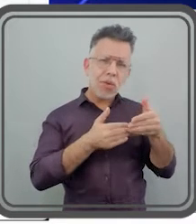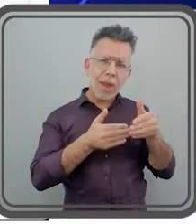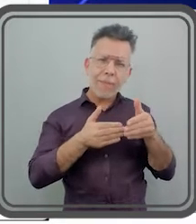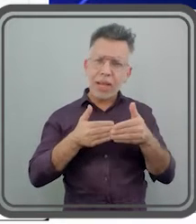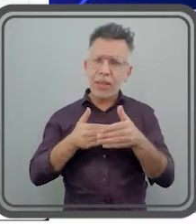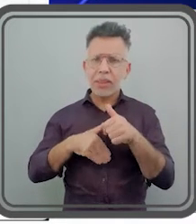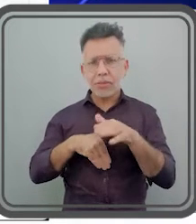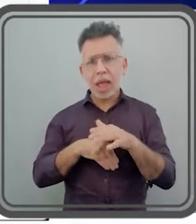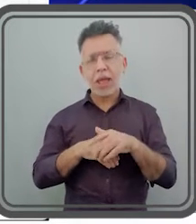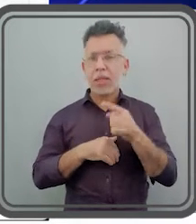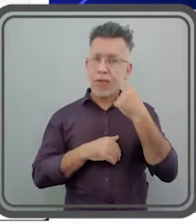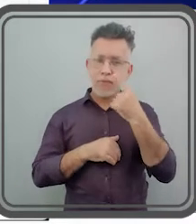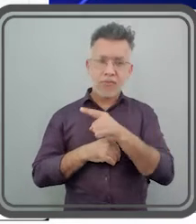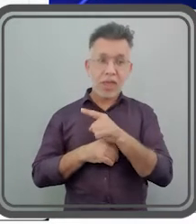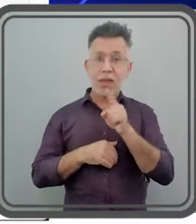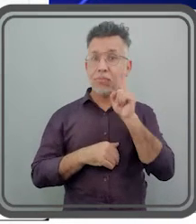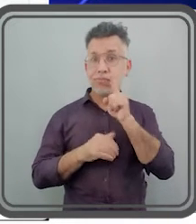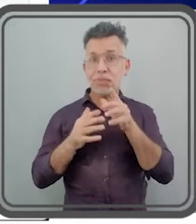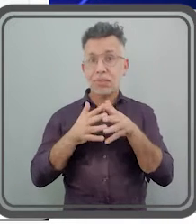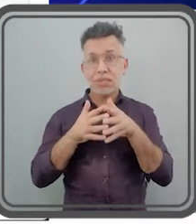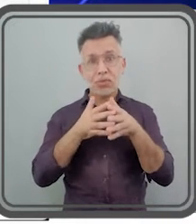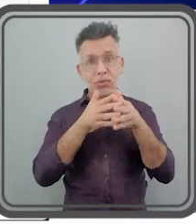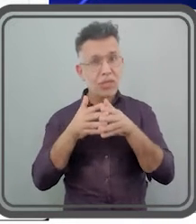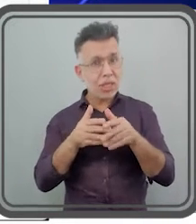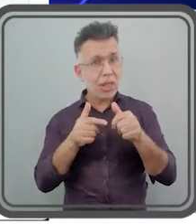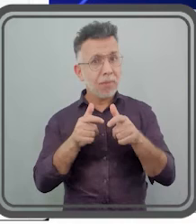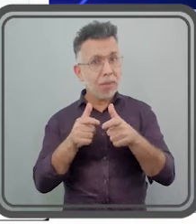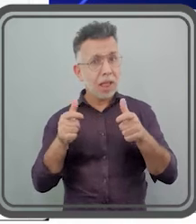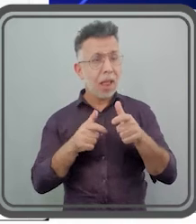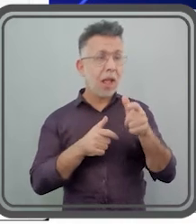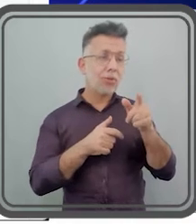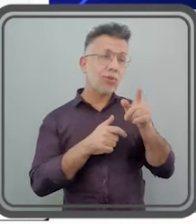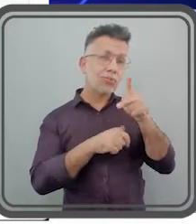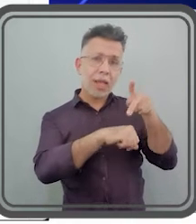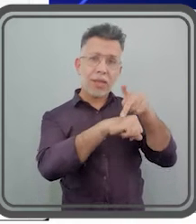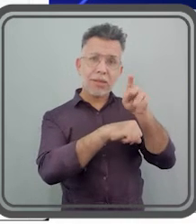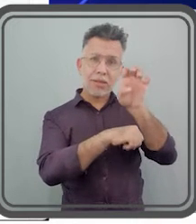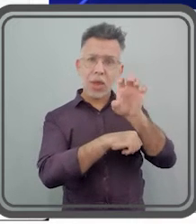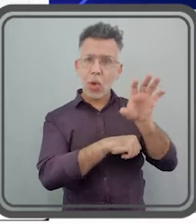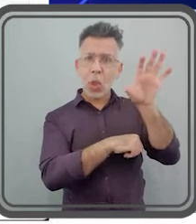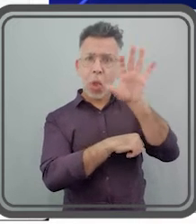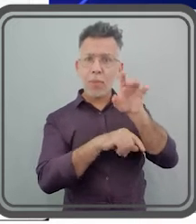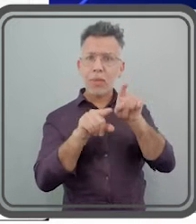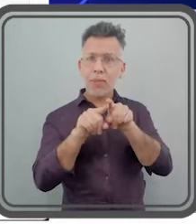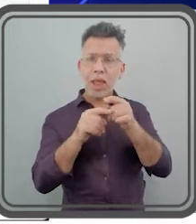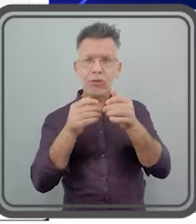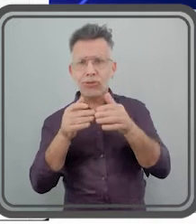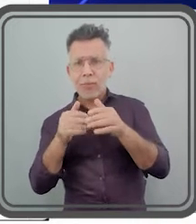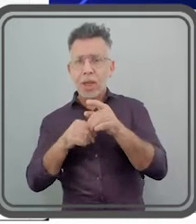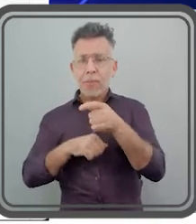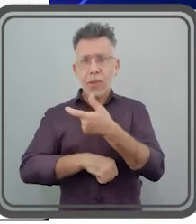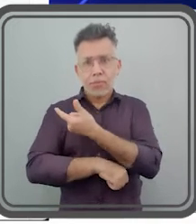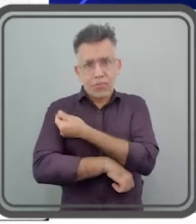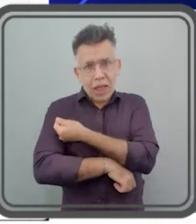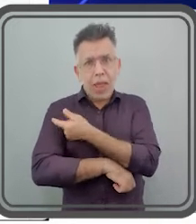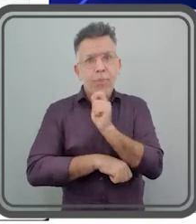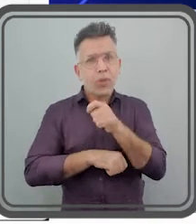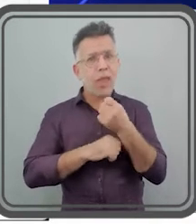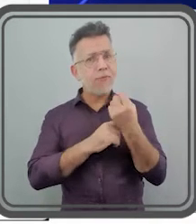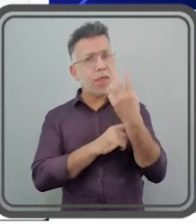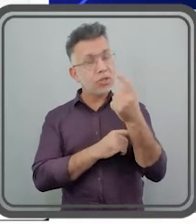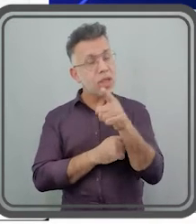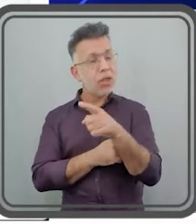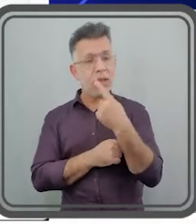pouco restrições a gente fez para dormir Diz aí com vacinação mais avançada alguns países da Europa também abrindo já para quem já está vacinado poder viajar